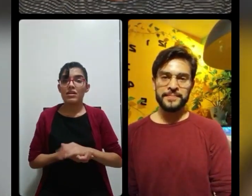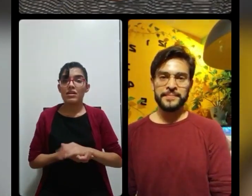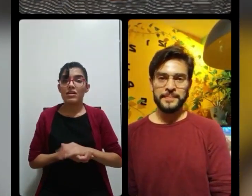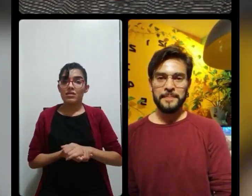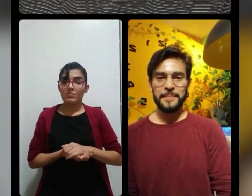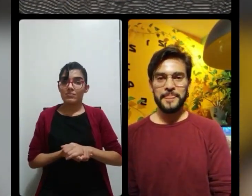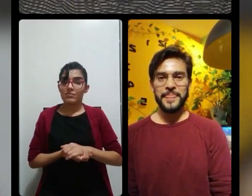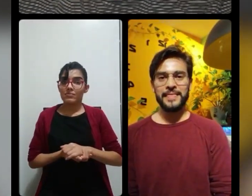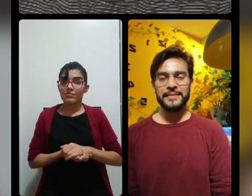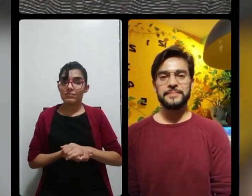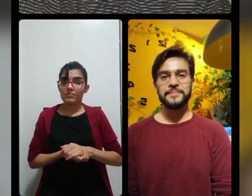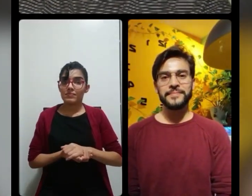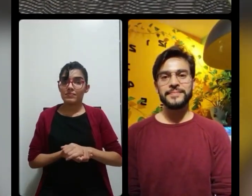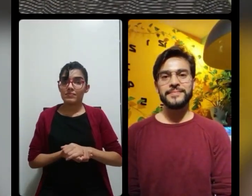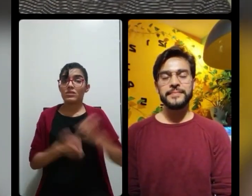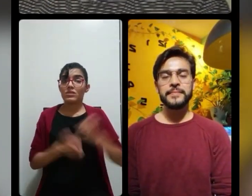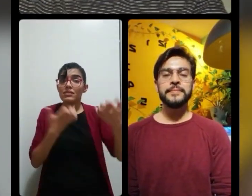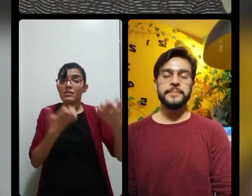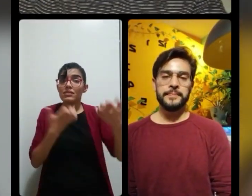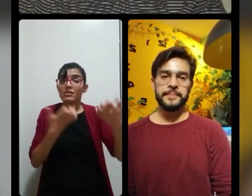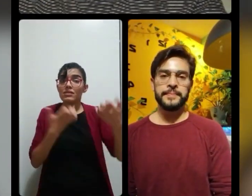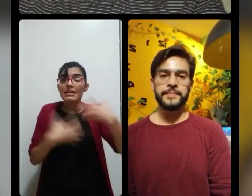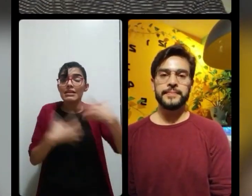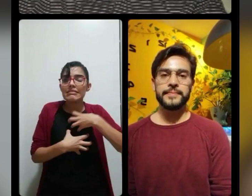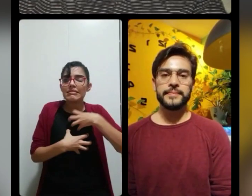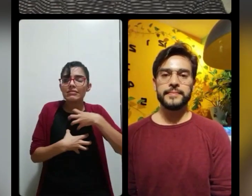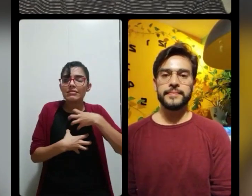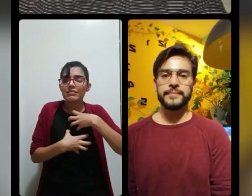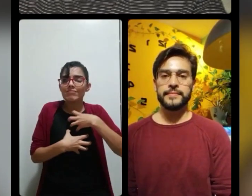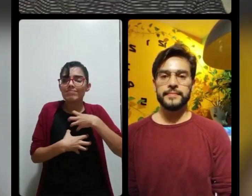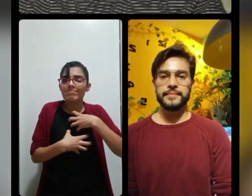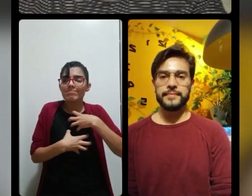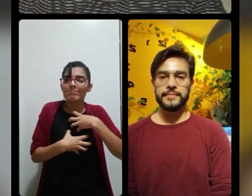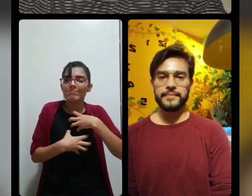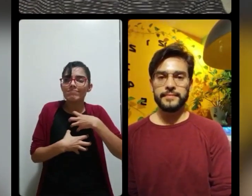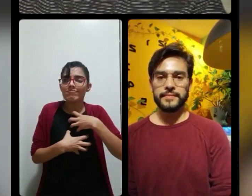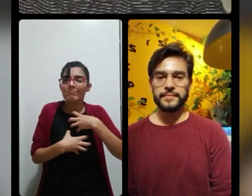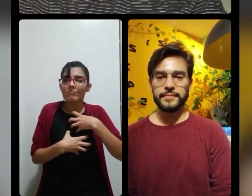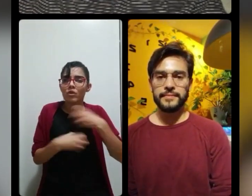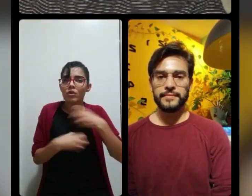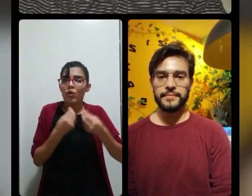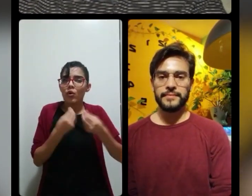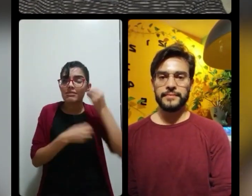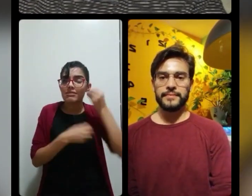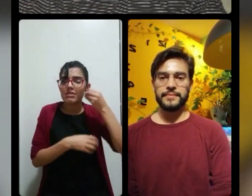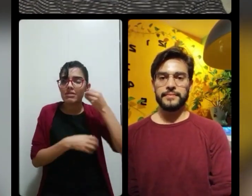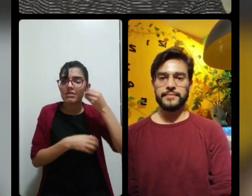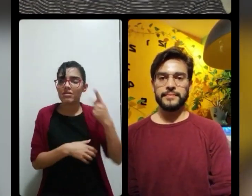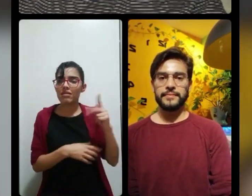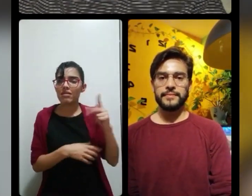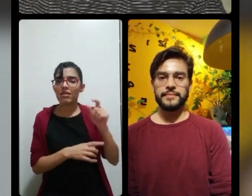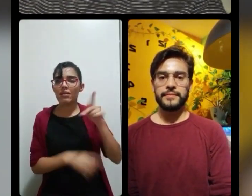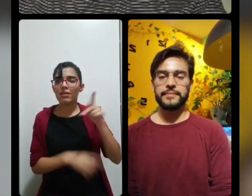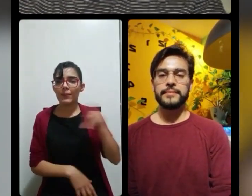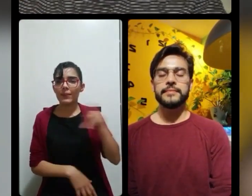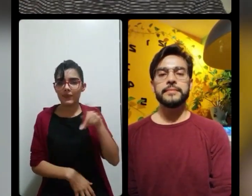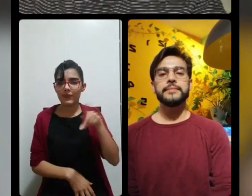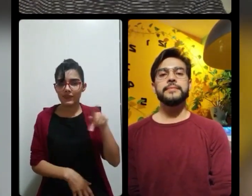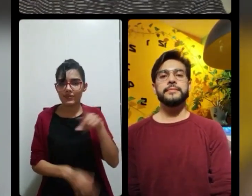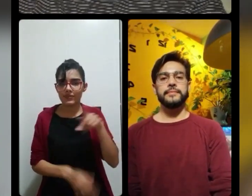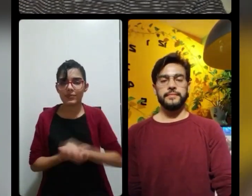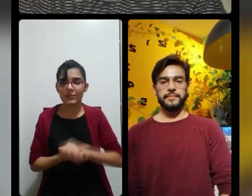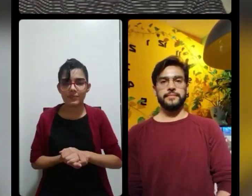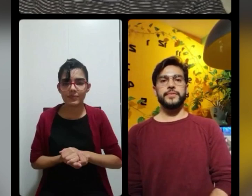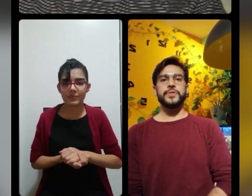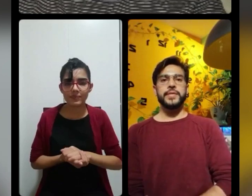professor. Professor, tem um espectador pedindo para falar um pouco, a gente já está no